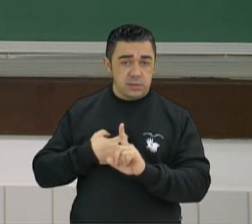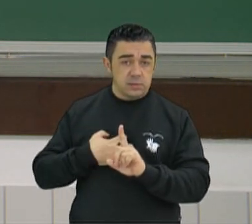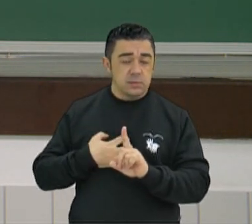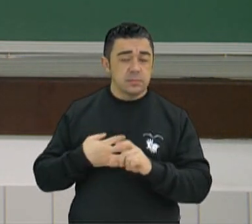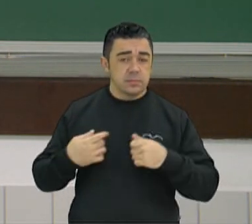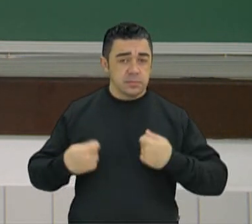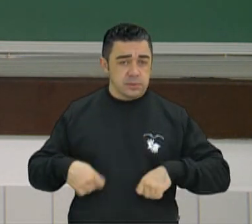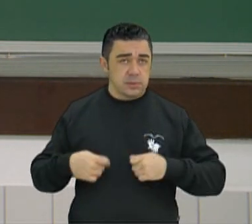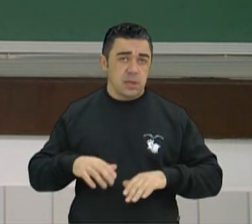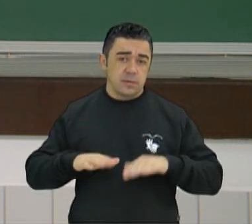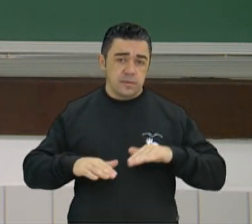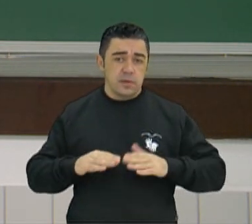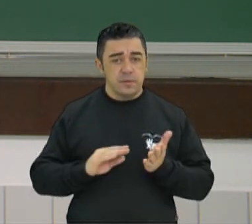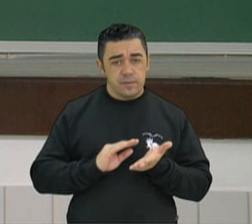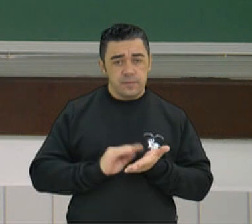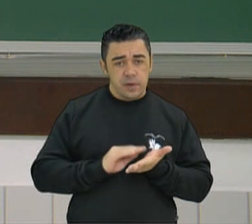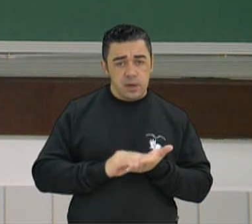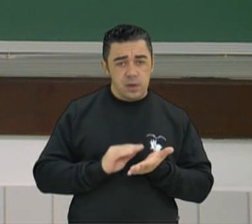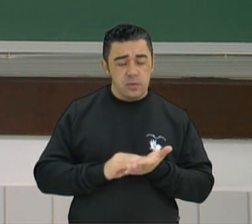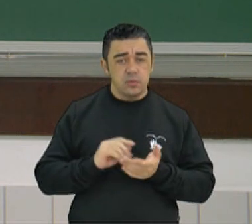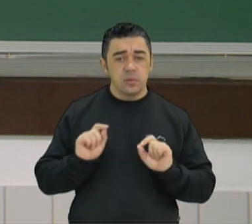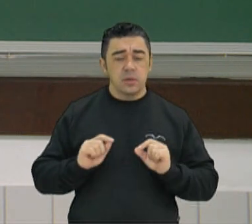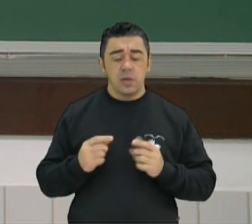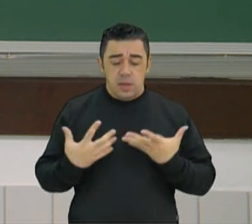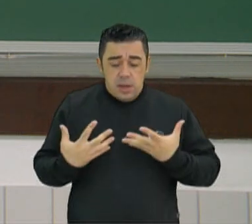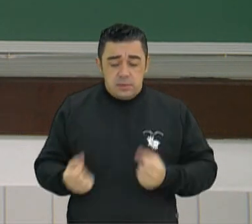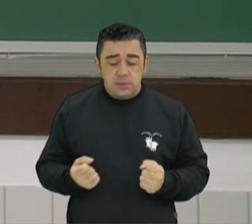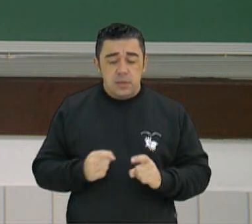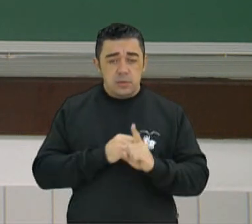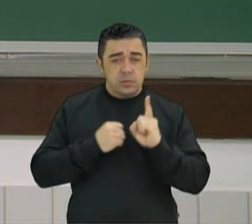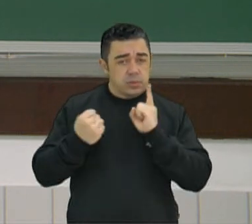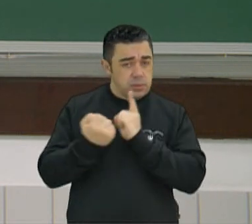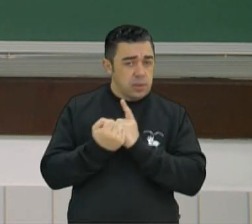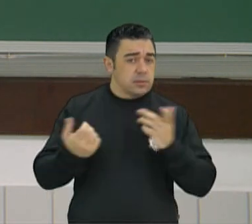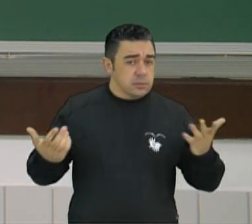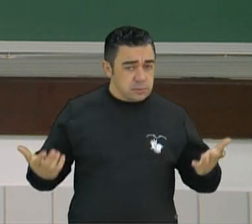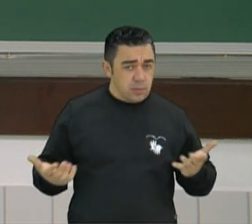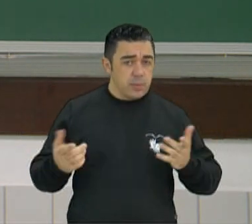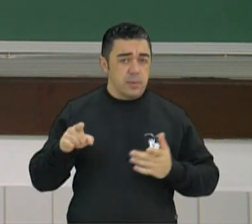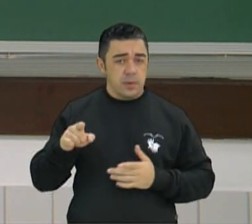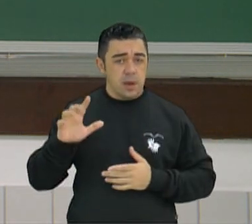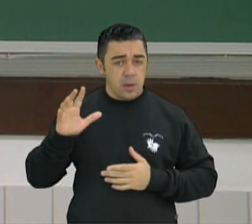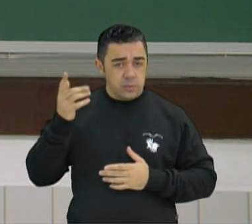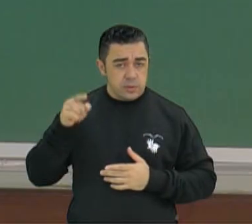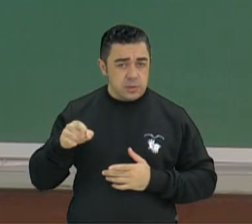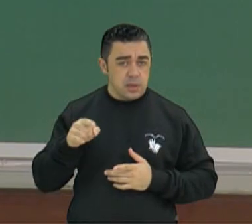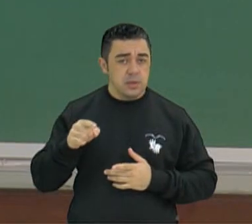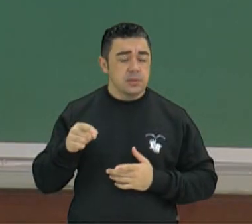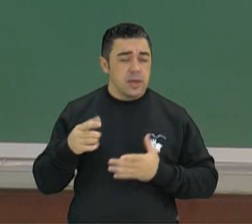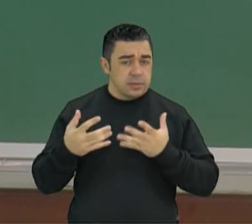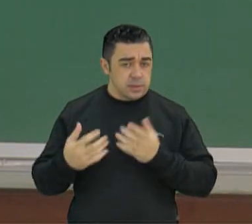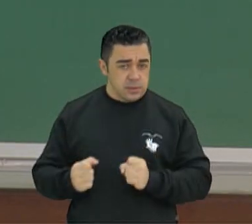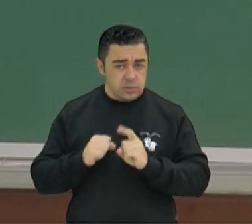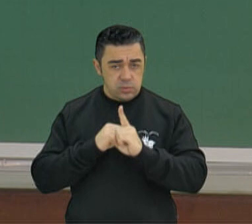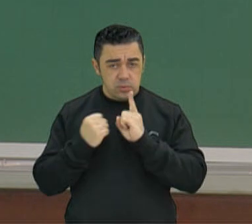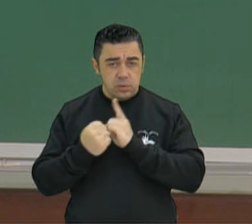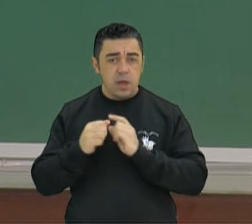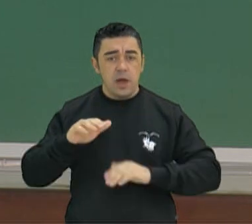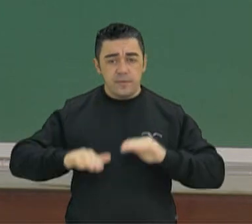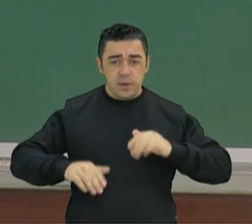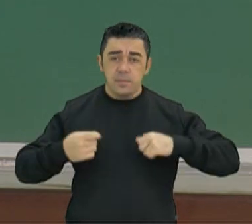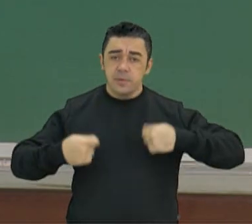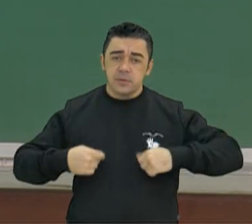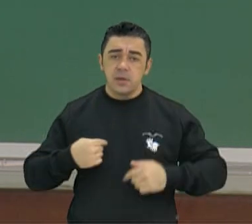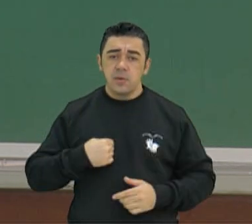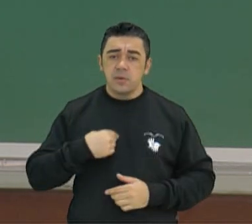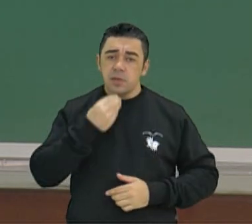necessidade, muitas vezes uma falta de necessidade, de ser aceito socialmente. E para que isso ocorra, ele precisa estar dentro, se